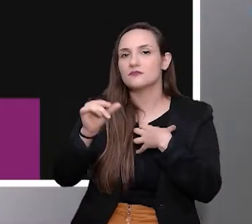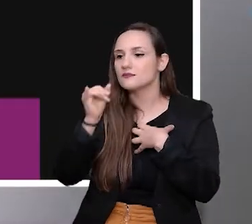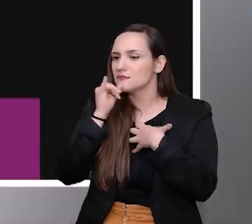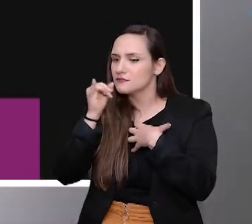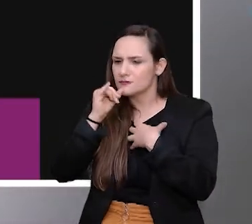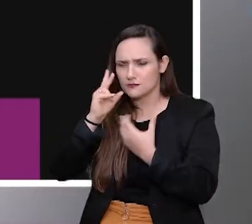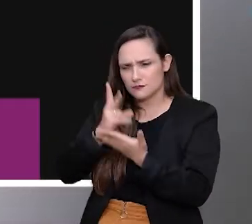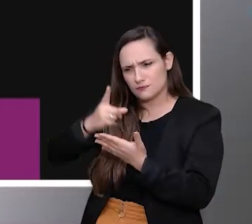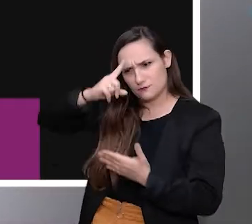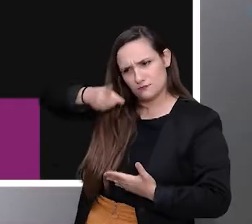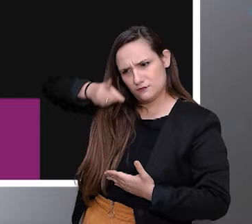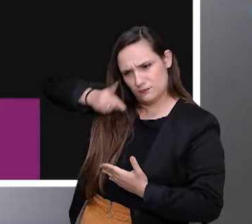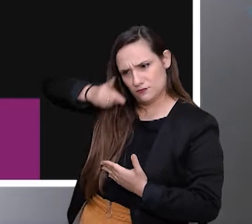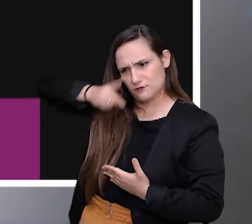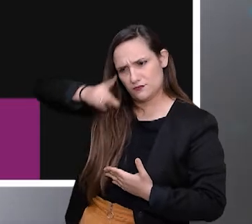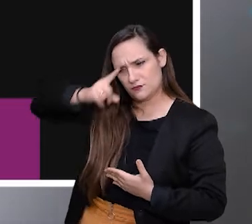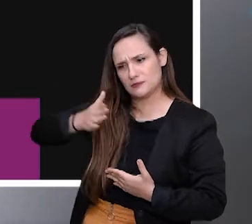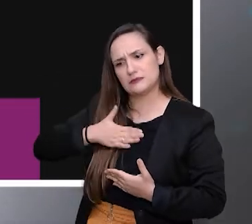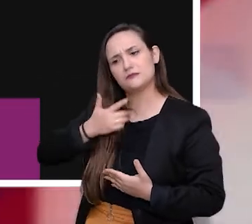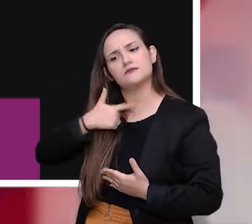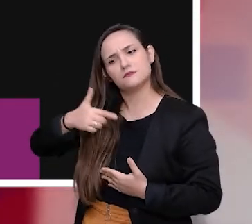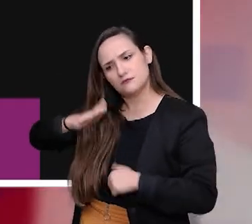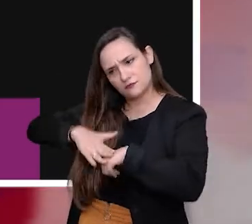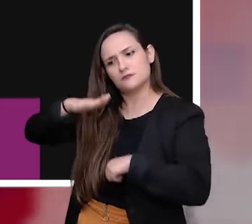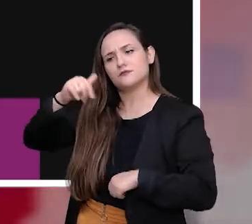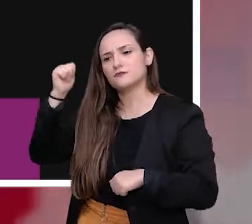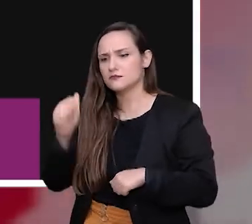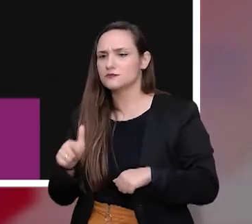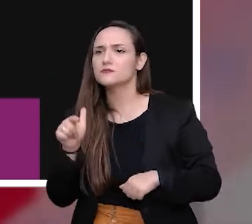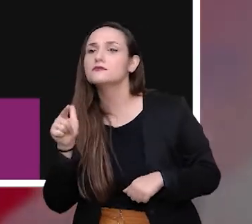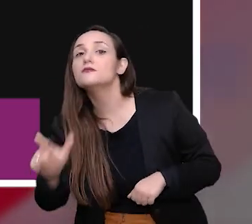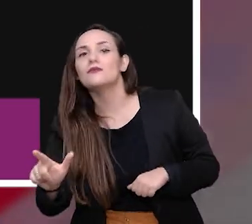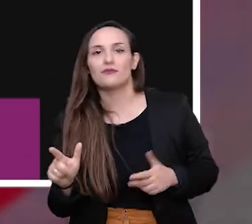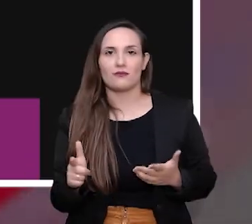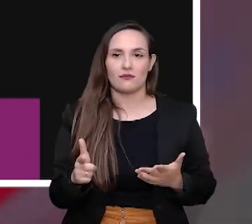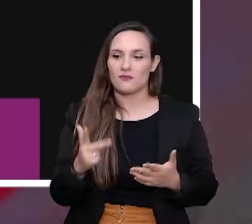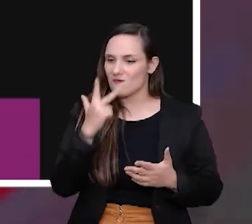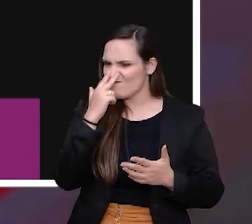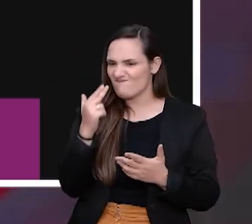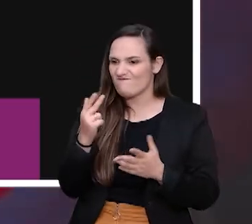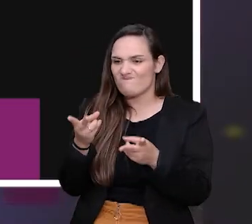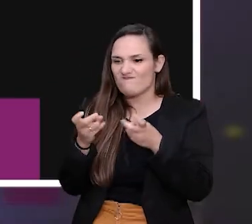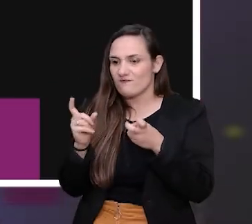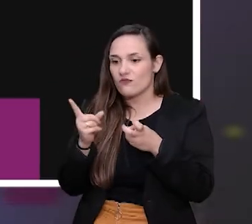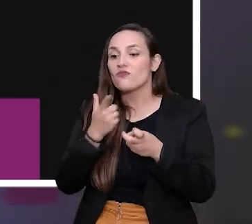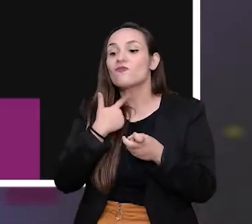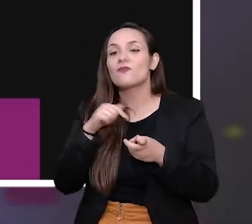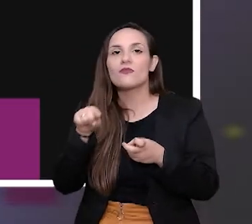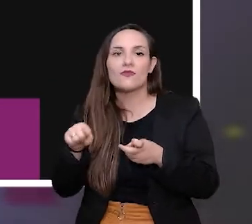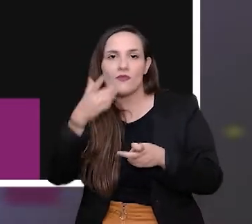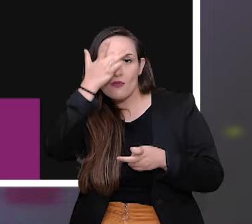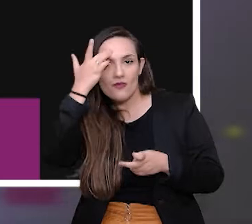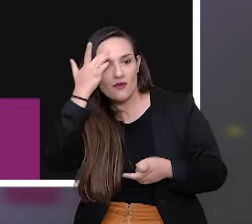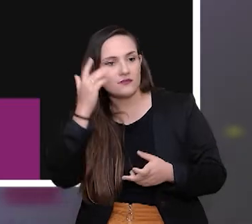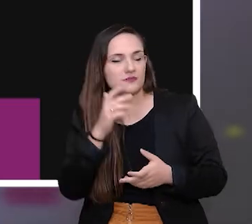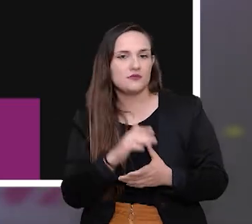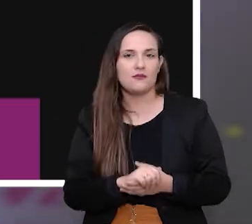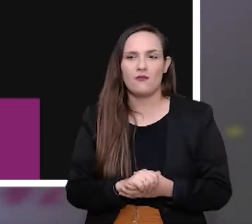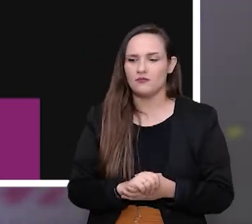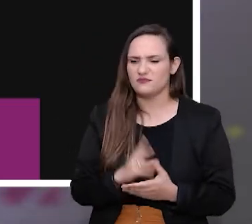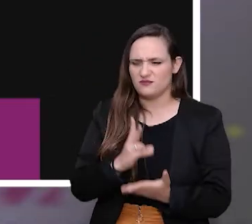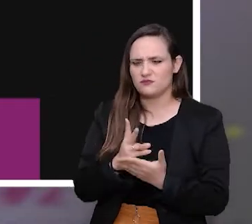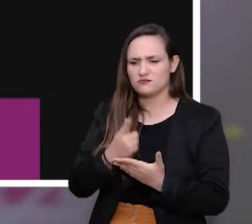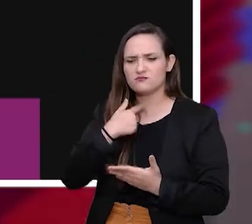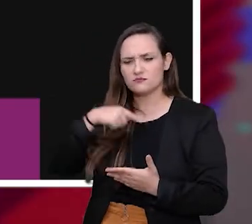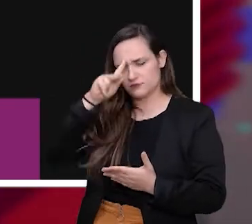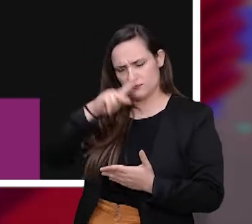sua vontade sobre a vontade do outro, de não enxergar a necessidade e a vontade do outro. Então, nas relações, São pessoas que tendem a impor